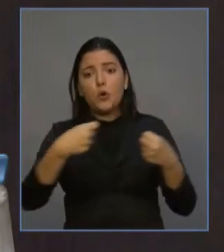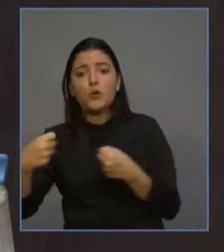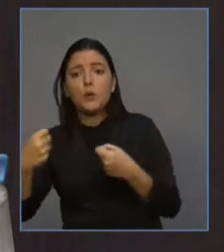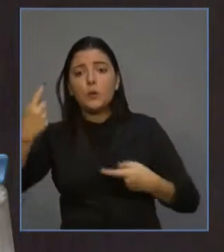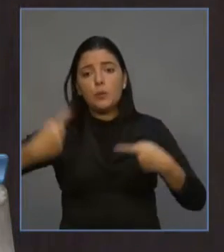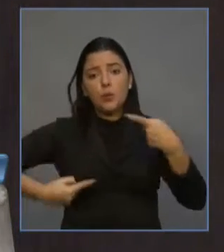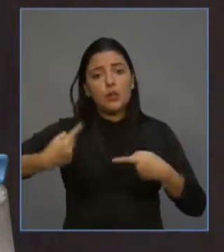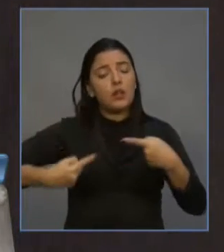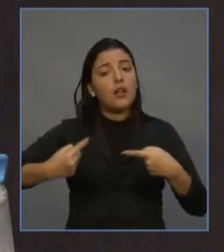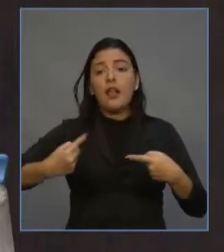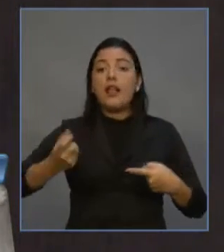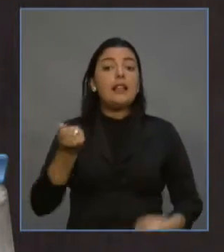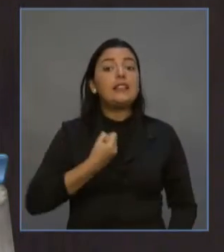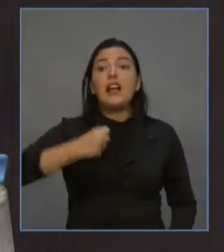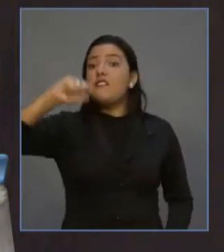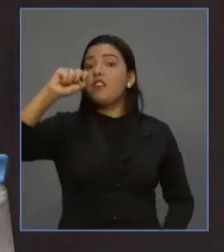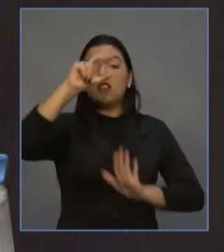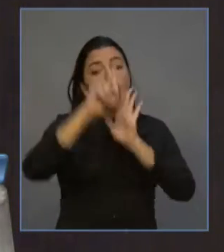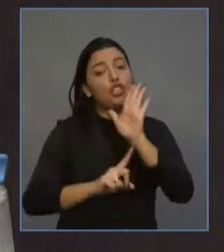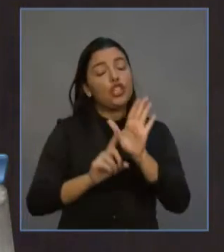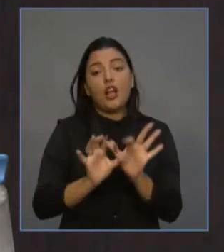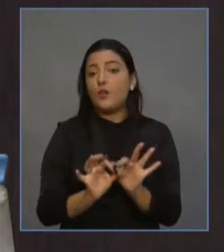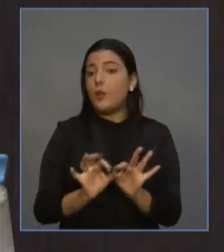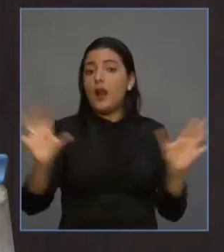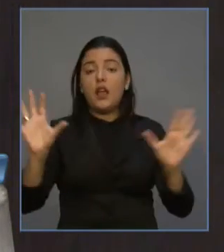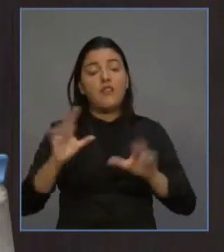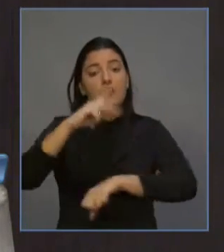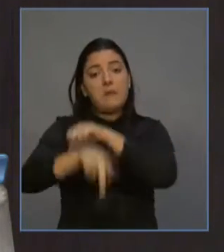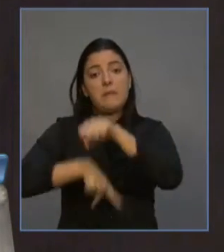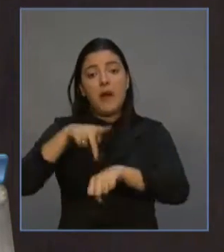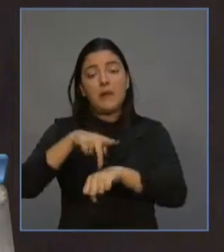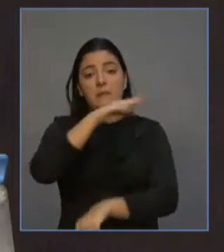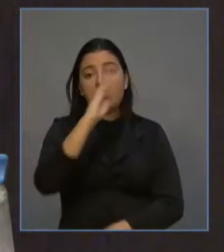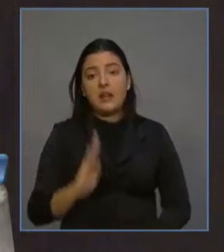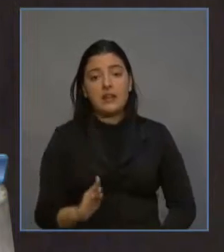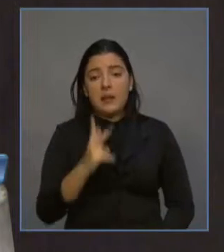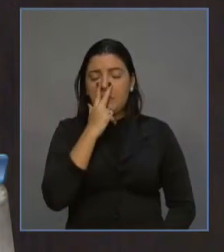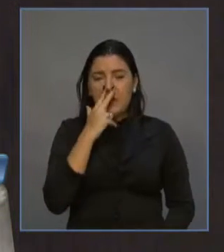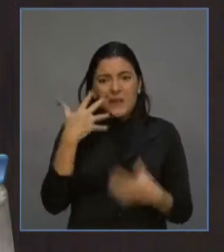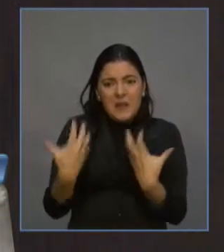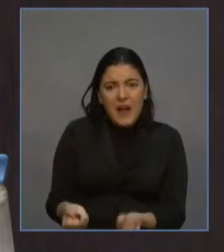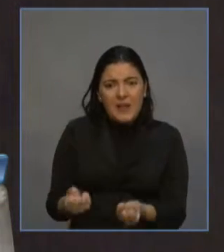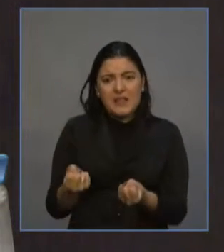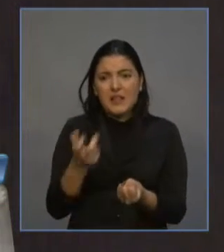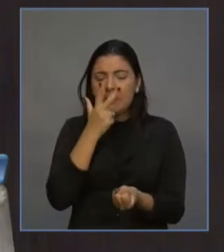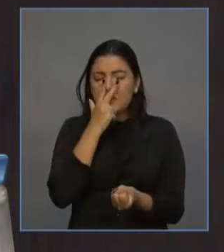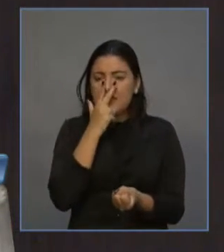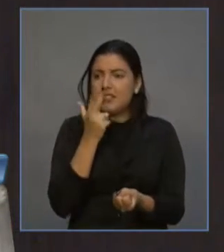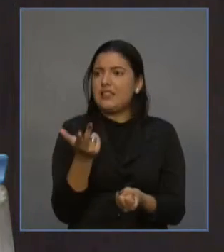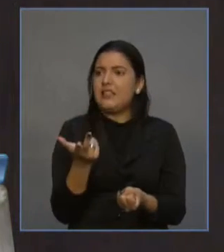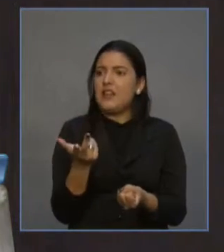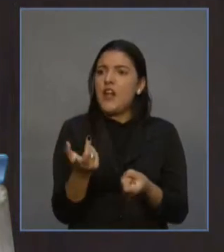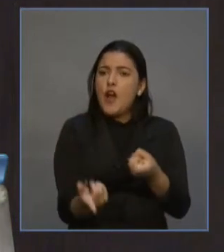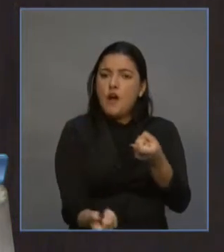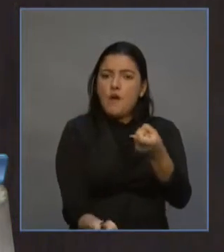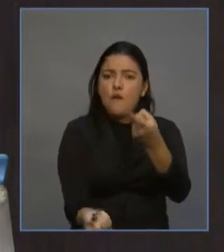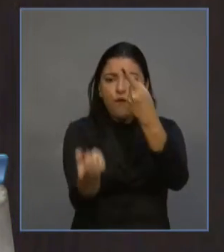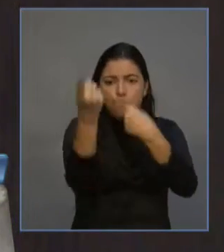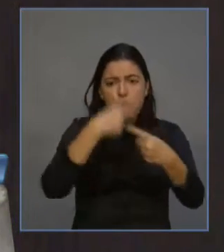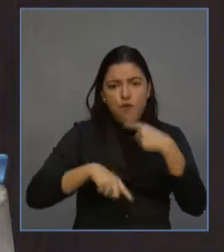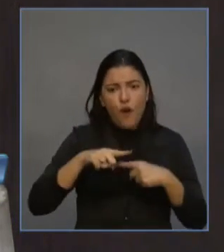política, mas se trata de defender a democracia do país. Se trata de não permitir que o país resvale para